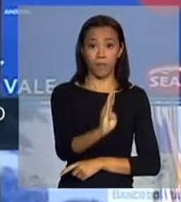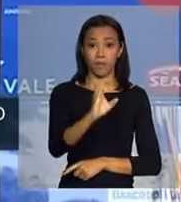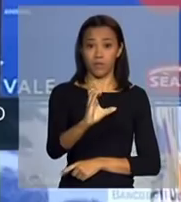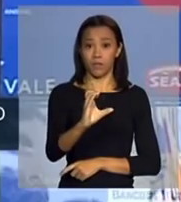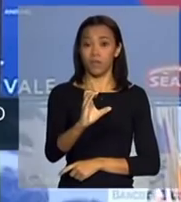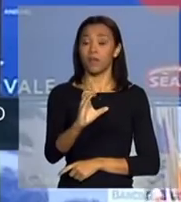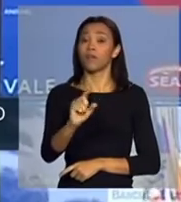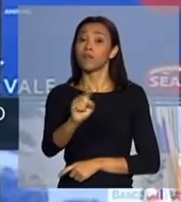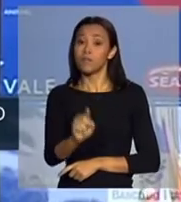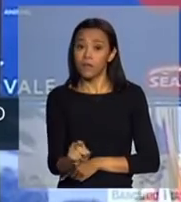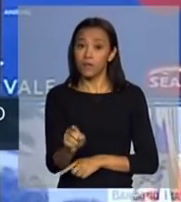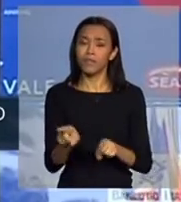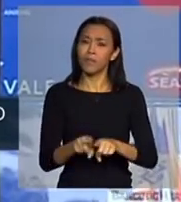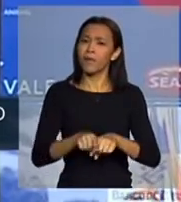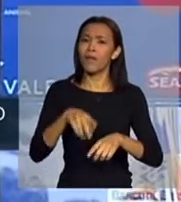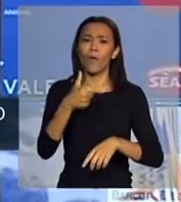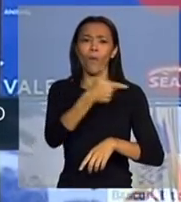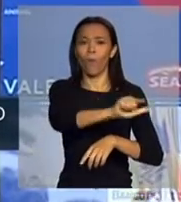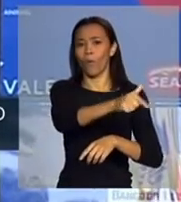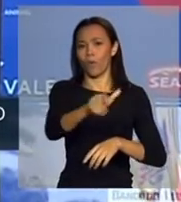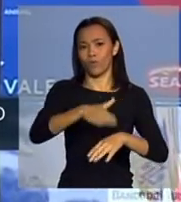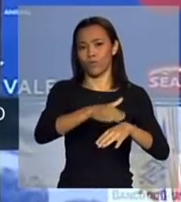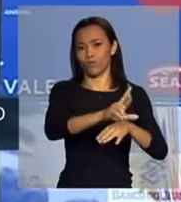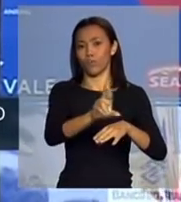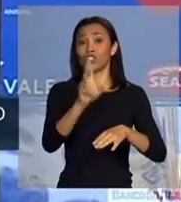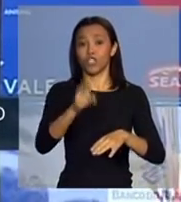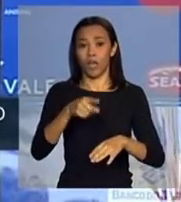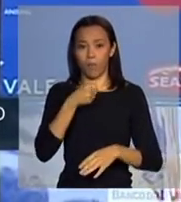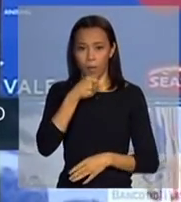demais autoridades já nominadas pelo cerimonial.